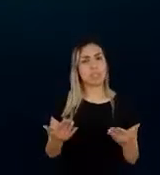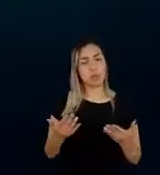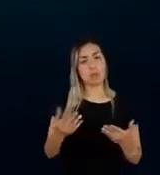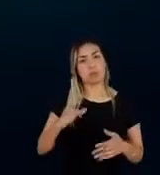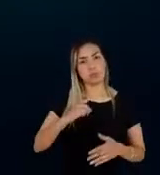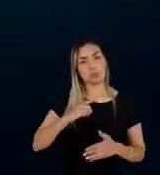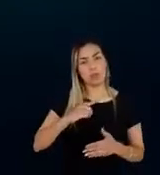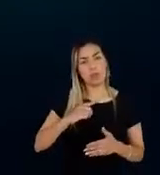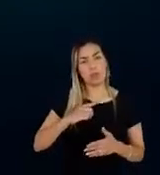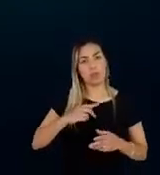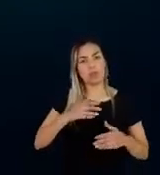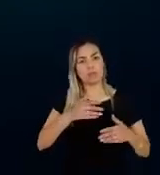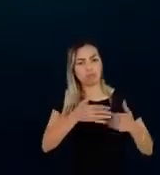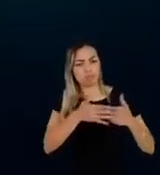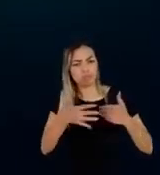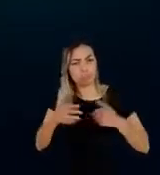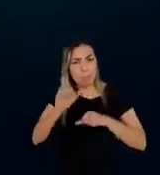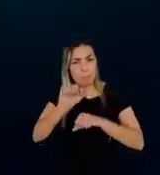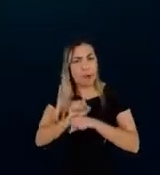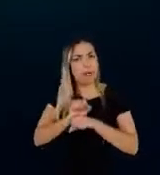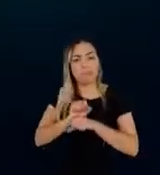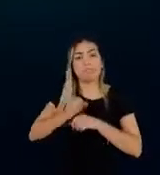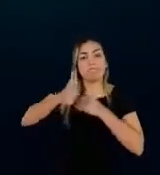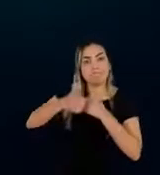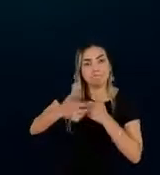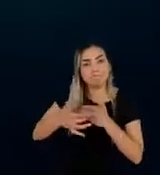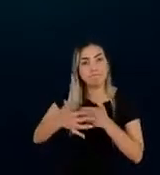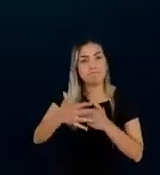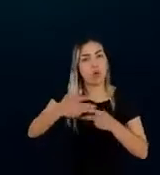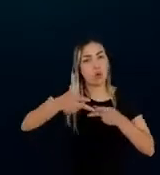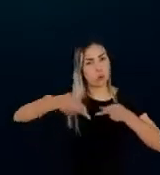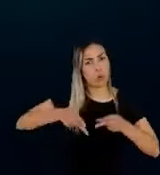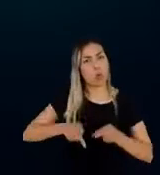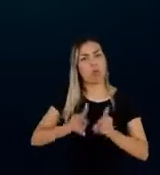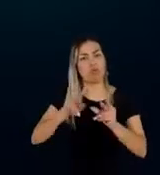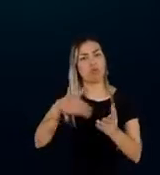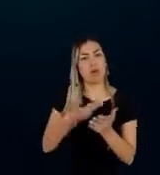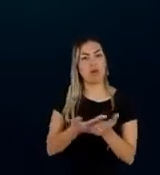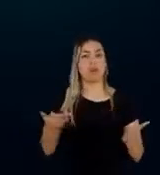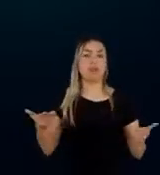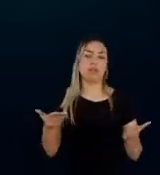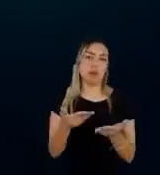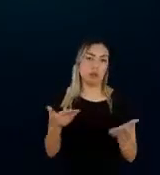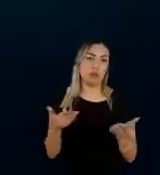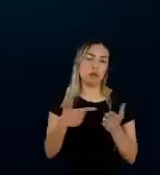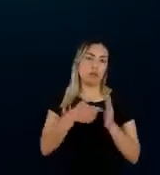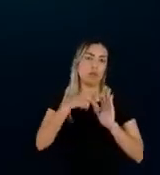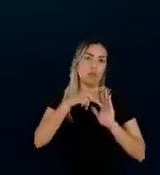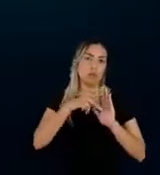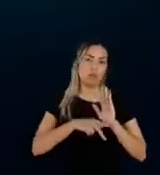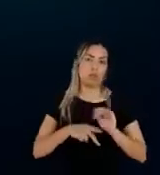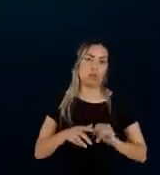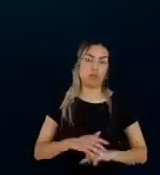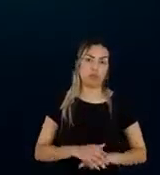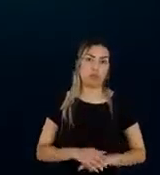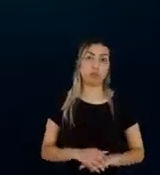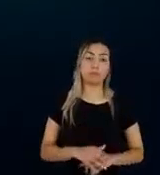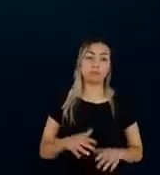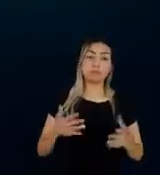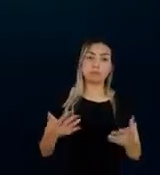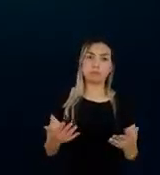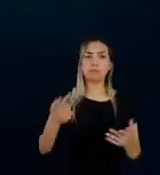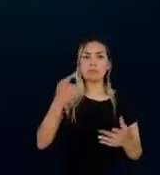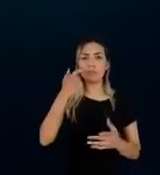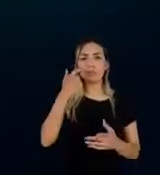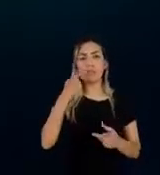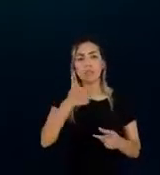uma continuidade do trabalho que já está sendo feito hoje com os projetos, né? Apenas na parte de programas de gestão